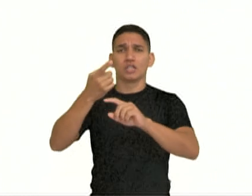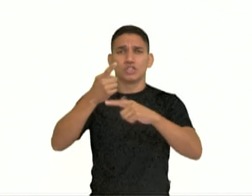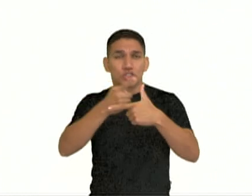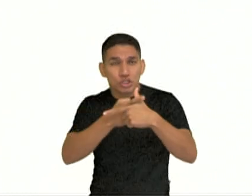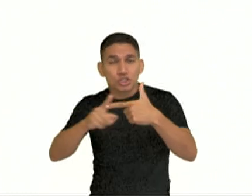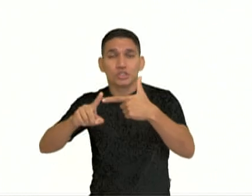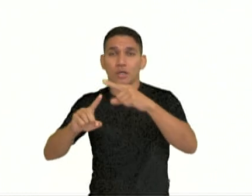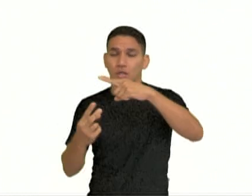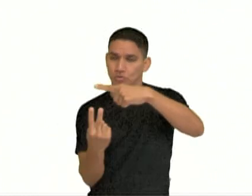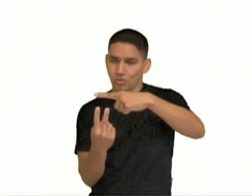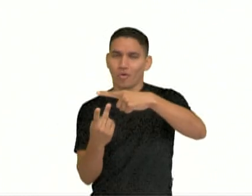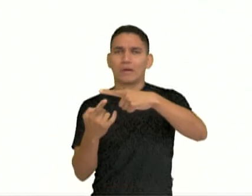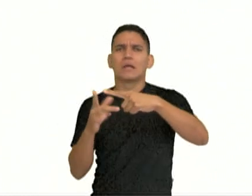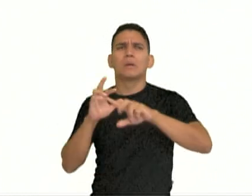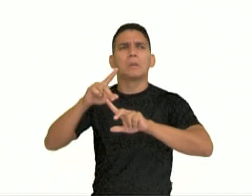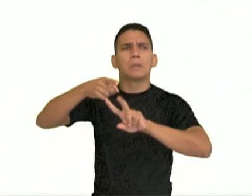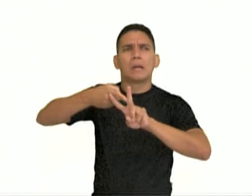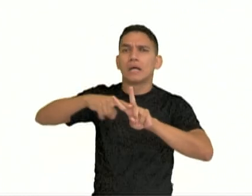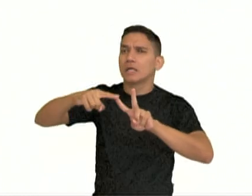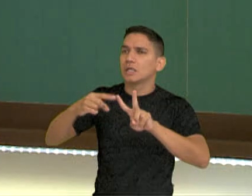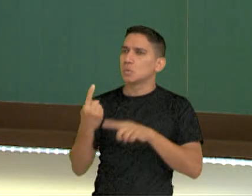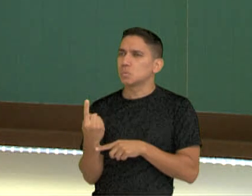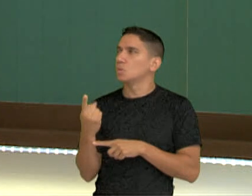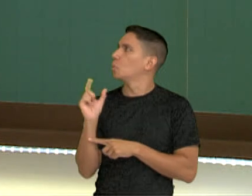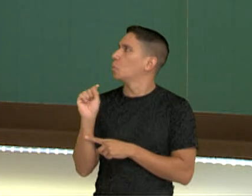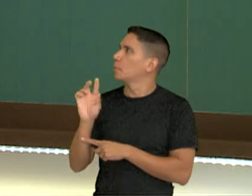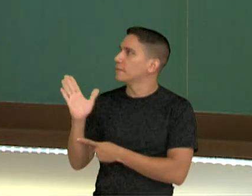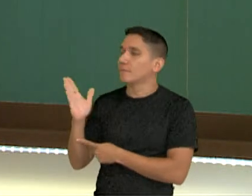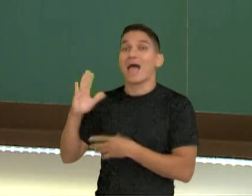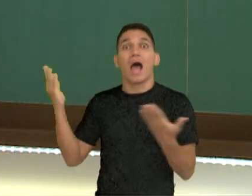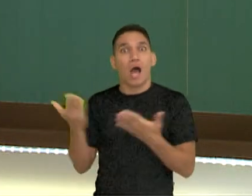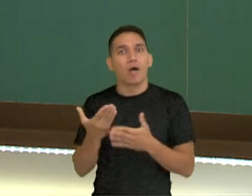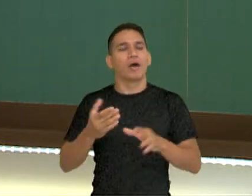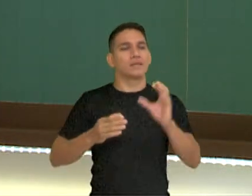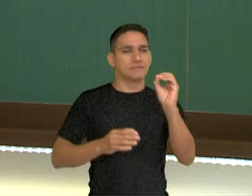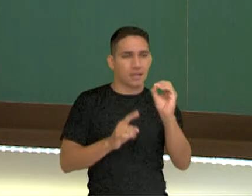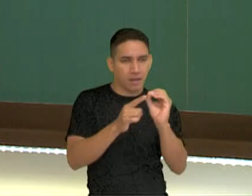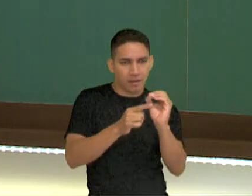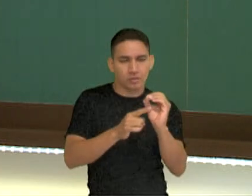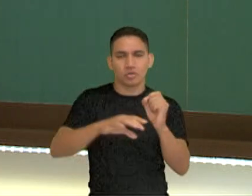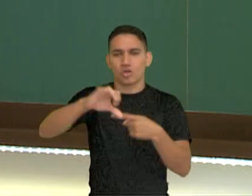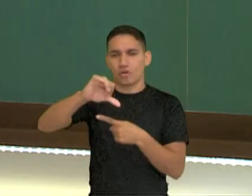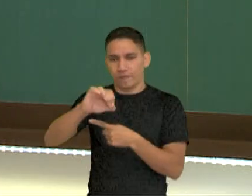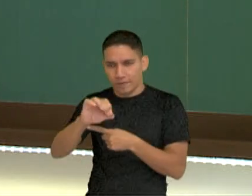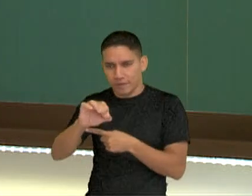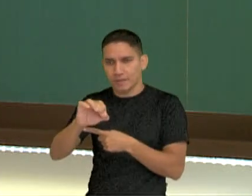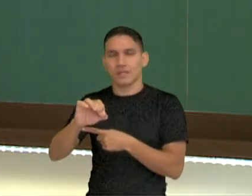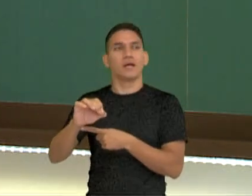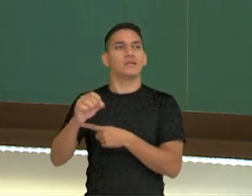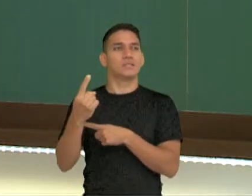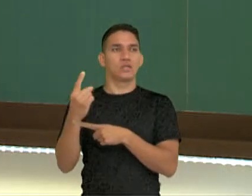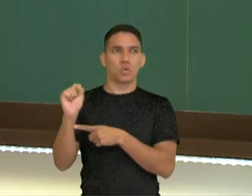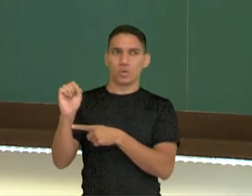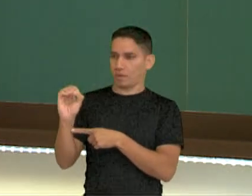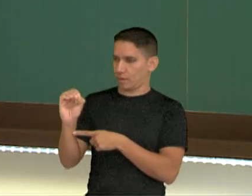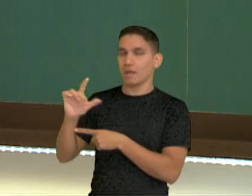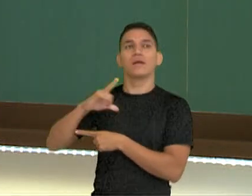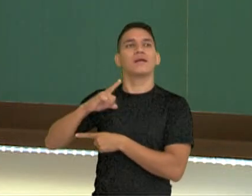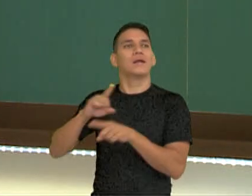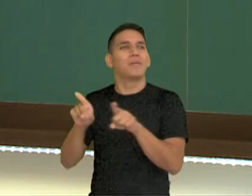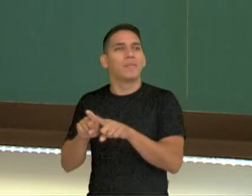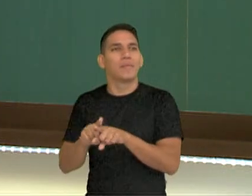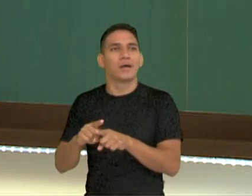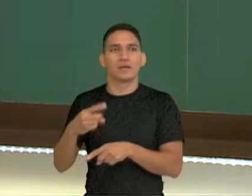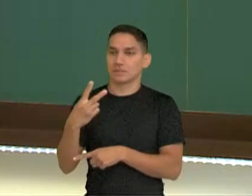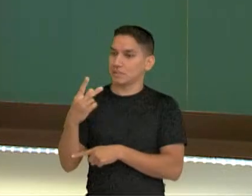em quem não é 1. Agora nós temos do 0, 90, 180, 270 e